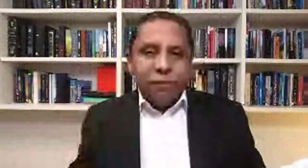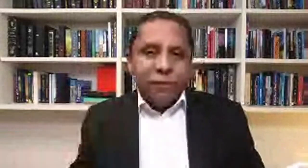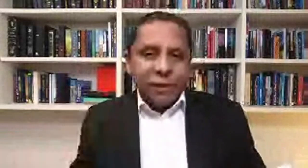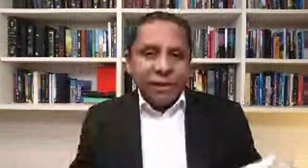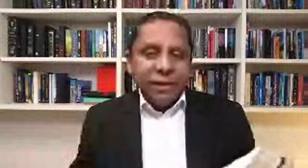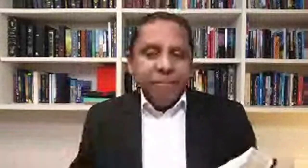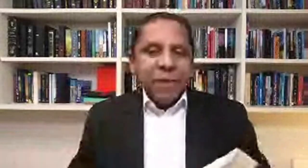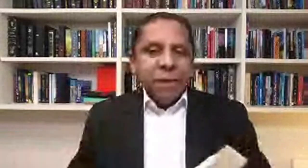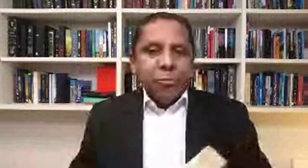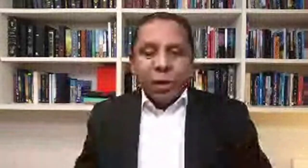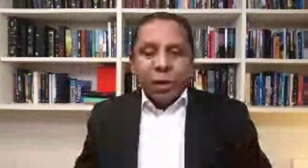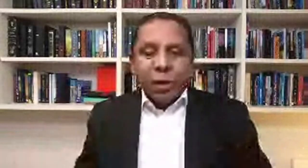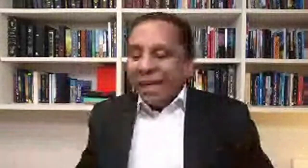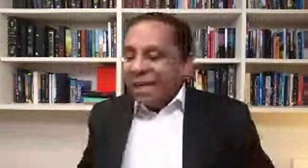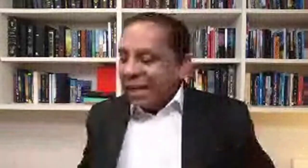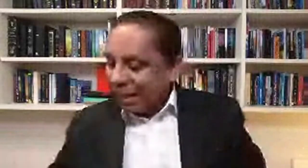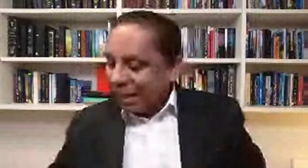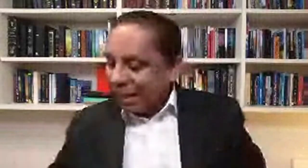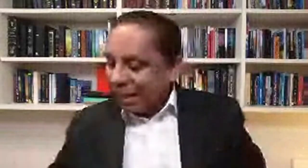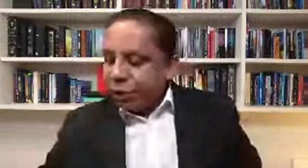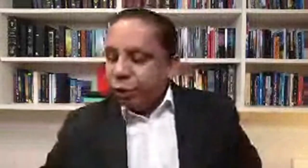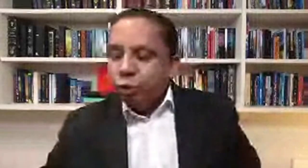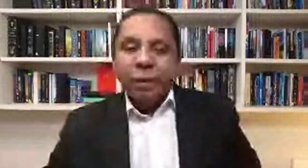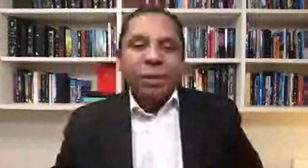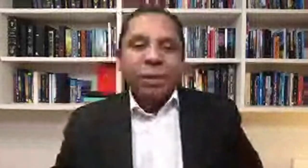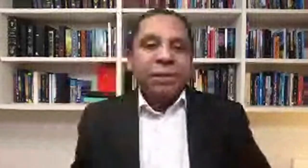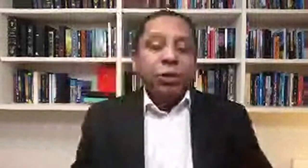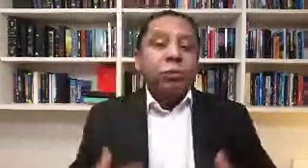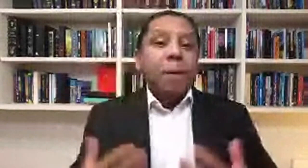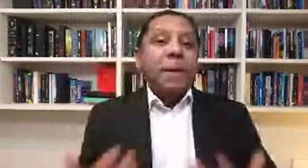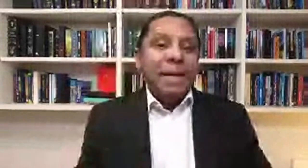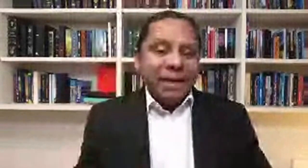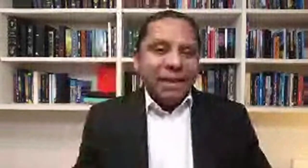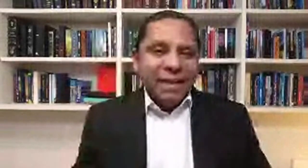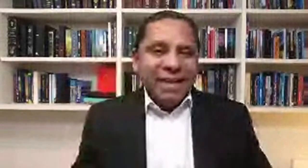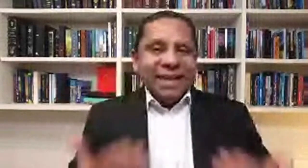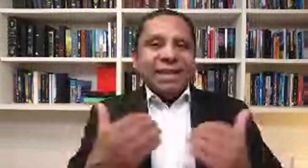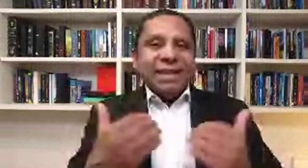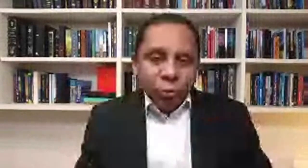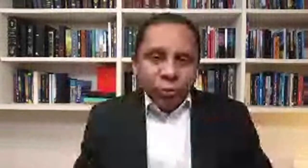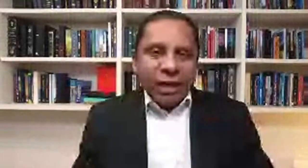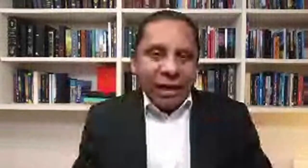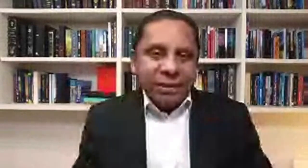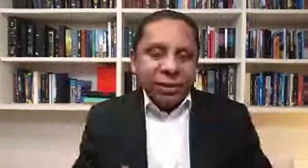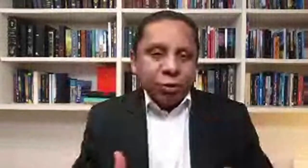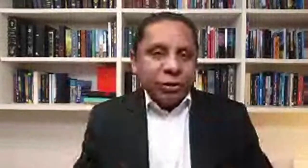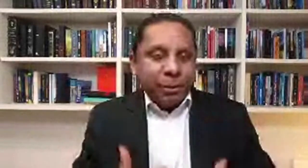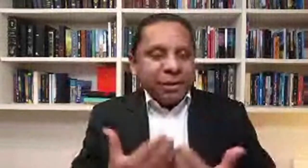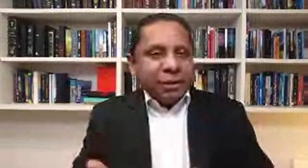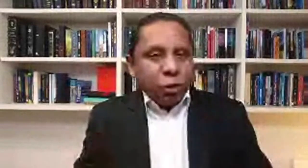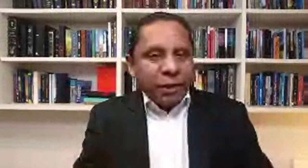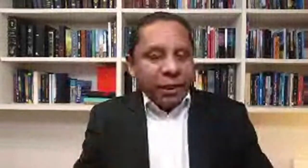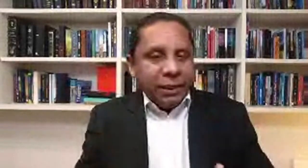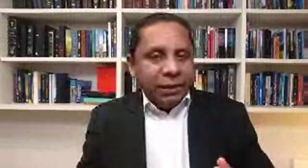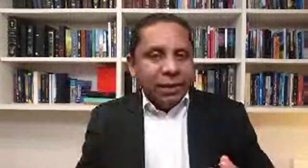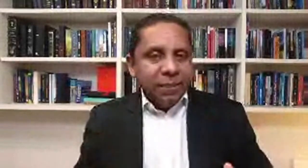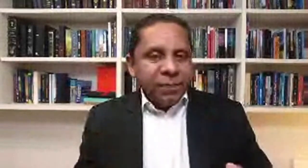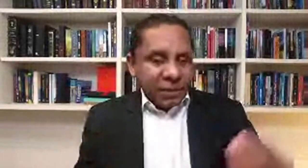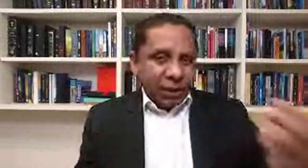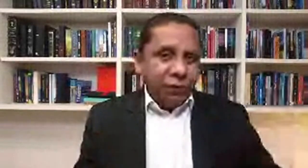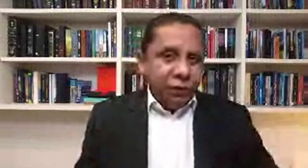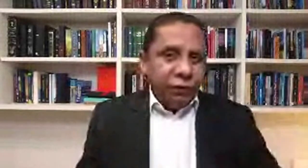e tornou a viver. Porque em cada carta, Jesus se apresenta de uma maneira. E nessa segunda carta, Jesus se apresenta como aquele